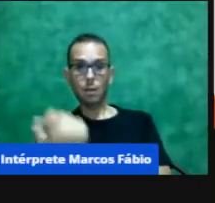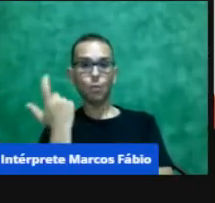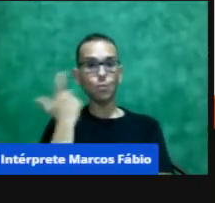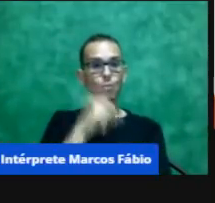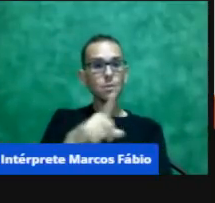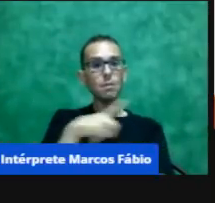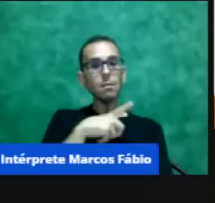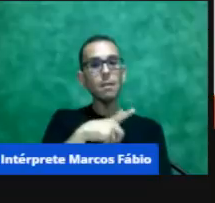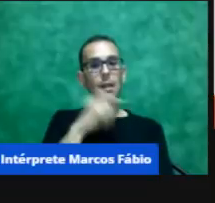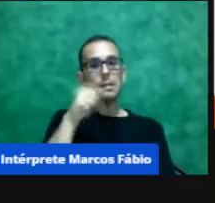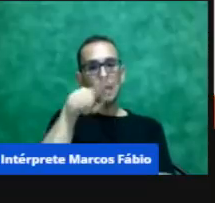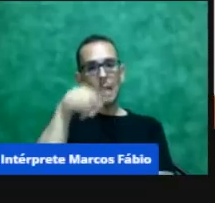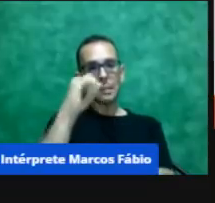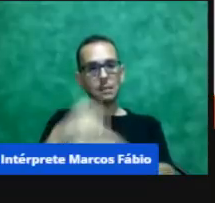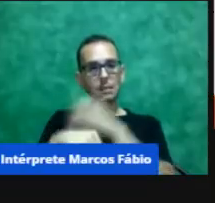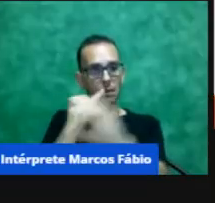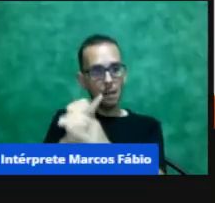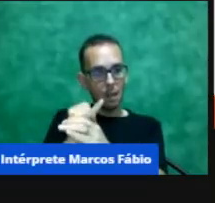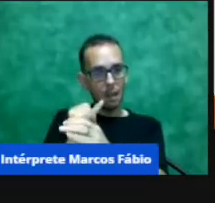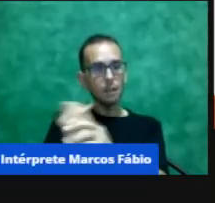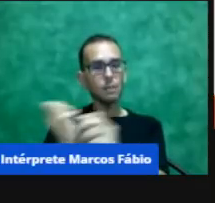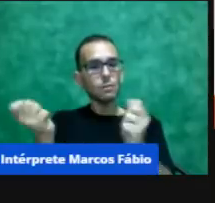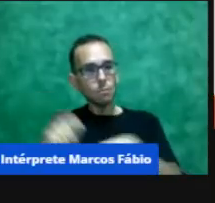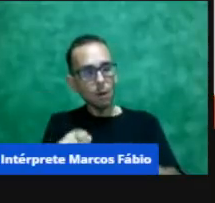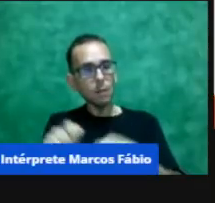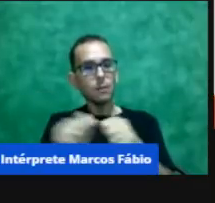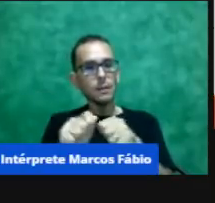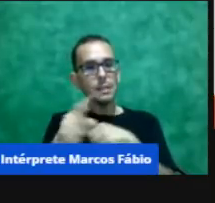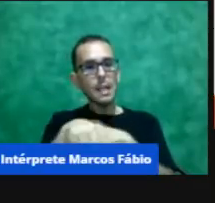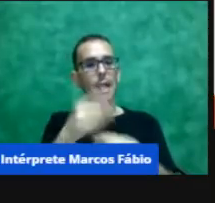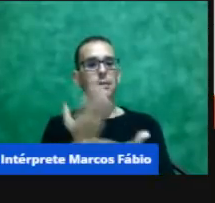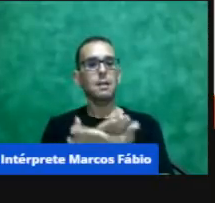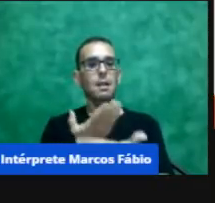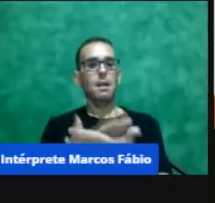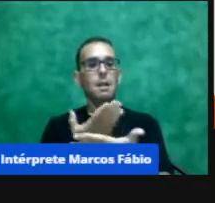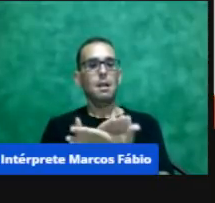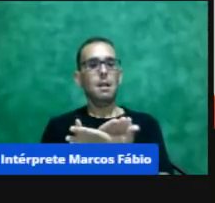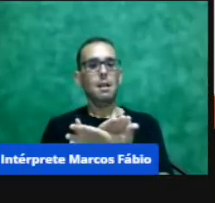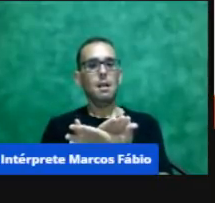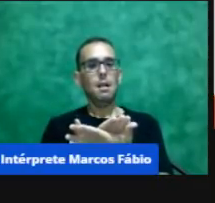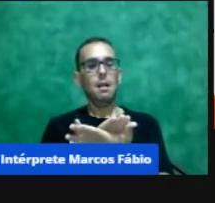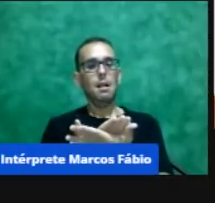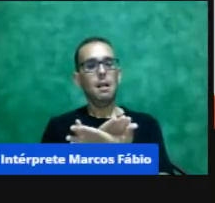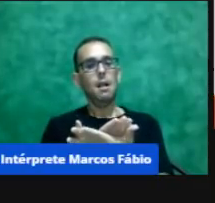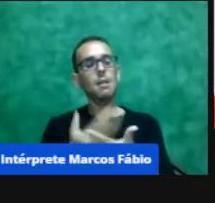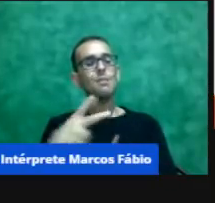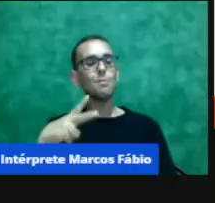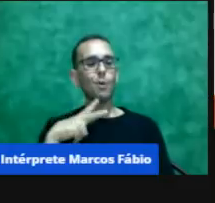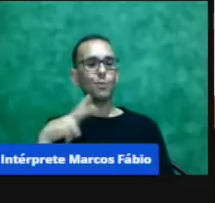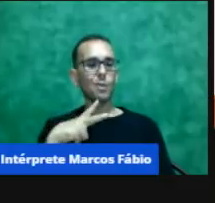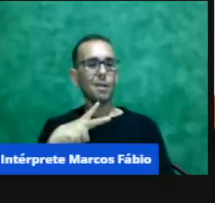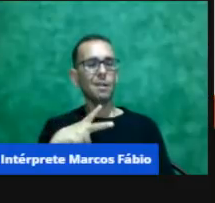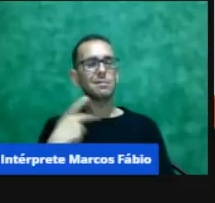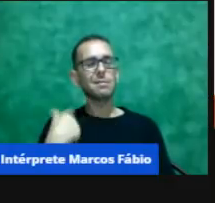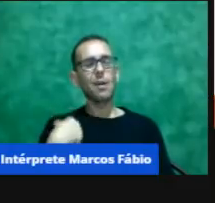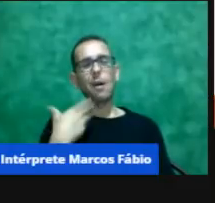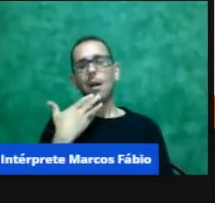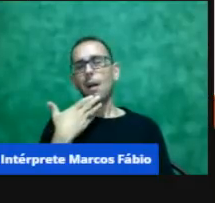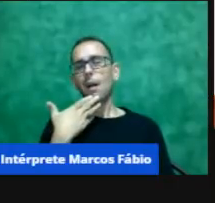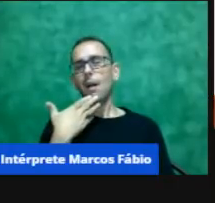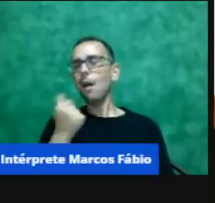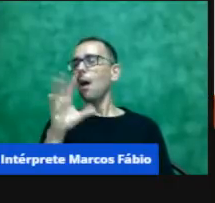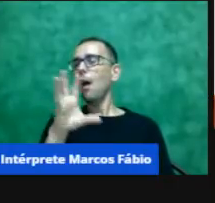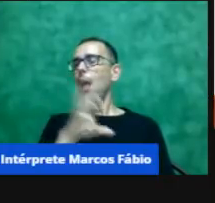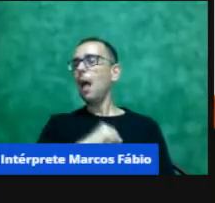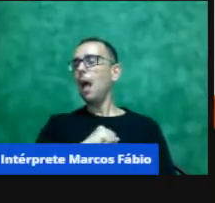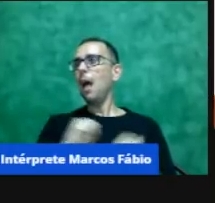ter essa internet, a gente consegue fazer essas aulas. E, particularmente, eu gosto bastante porque é uma forma